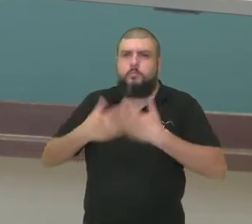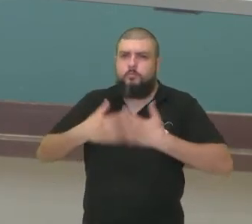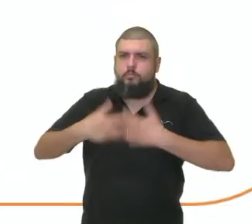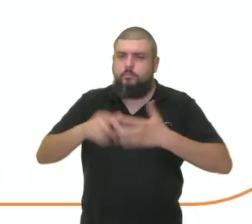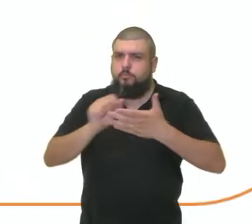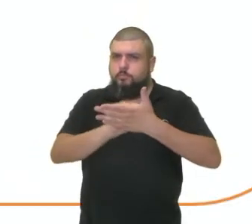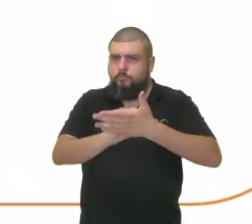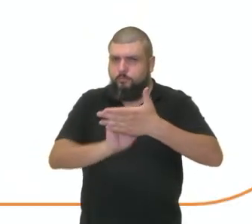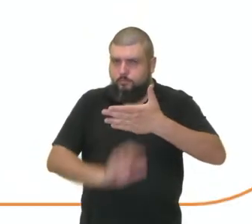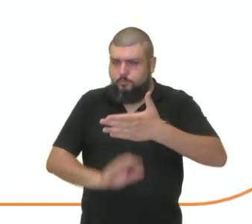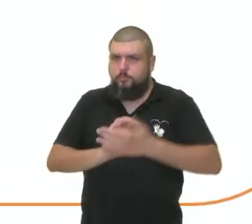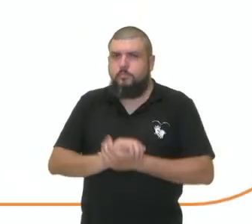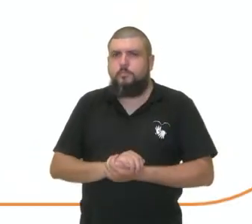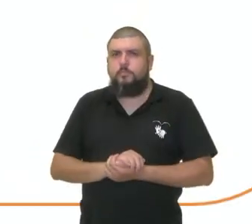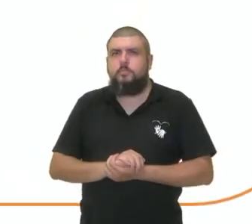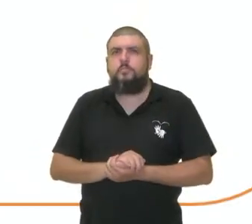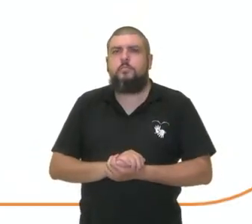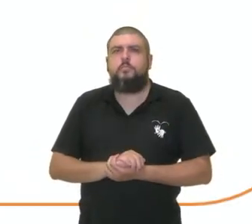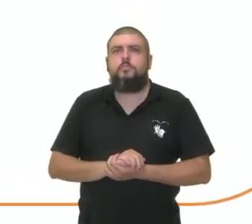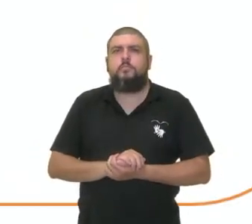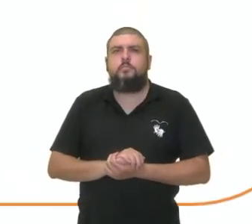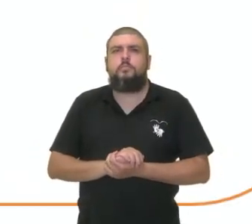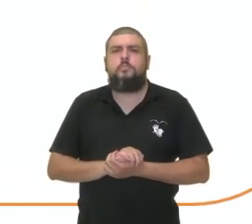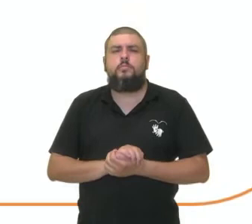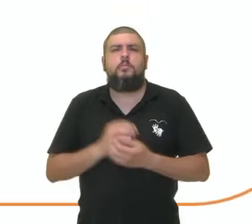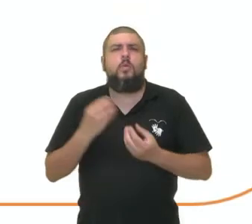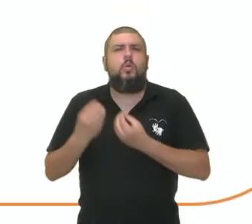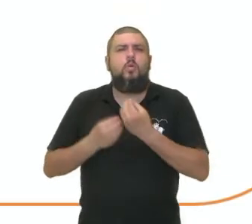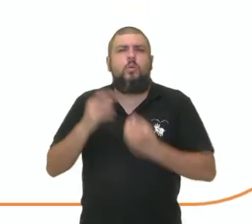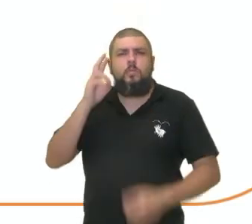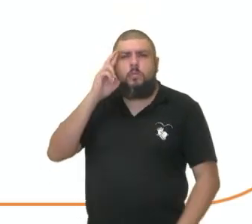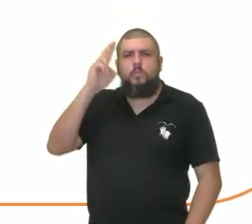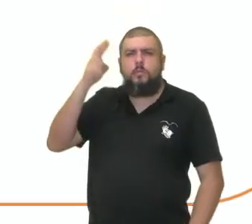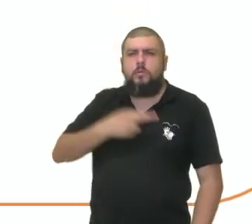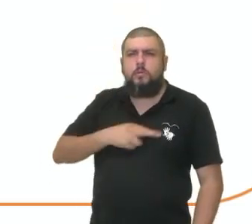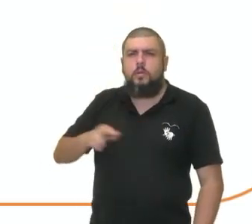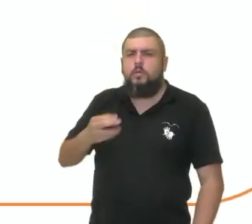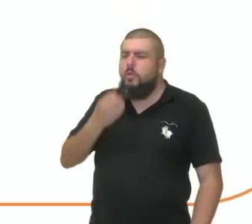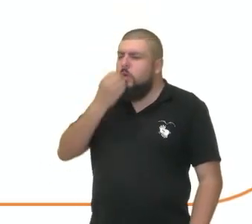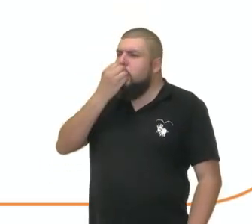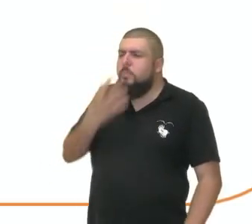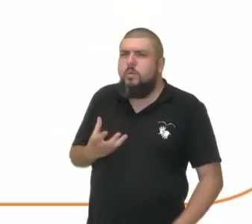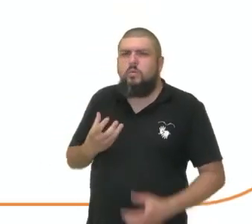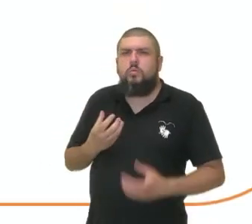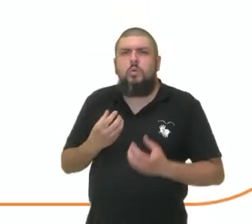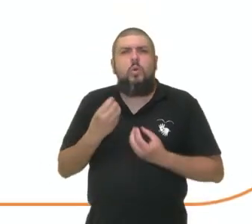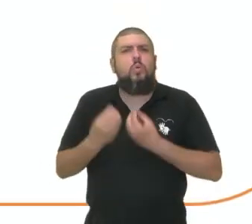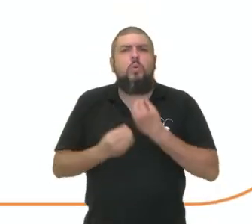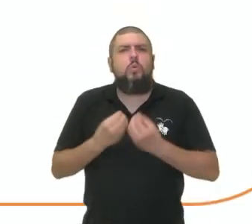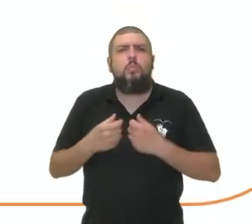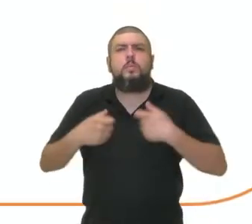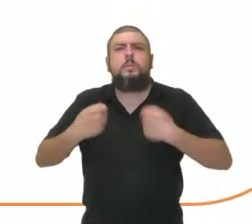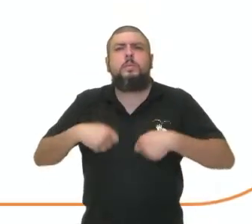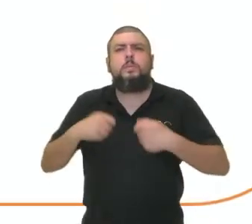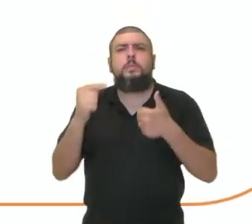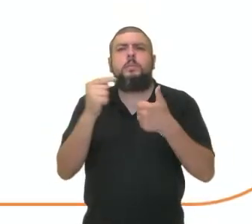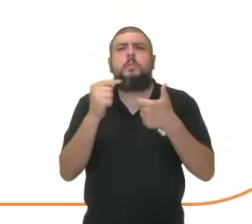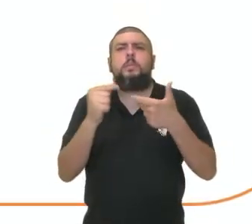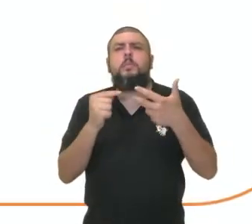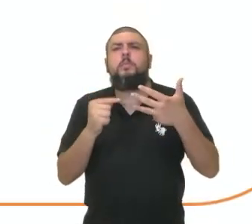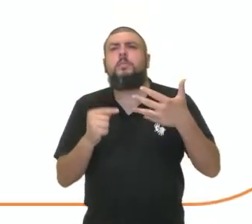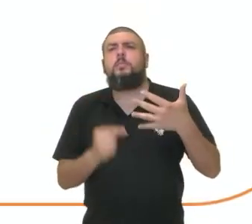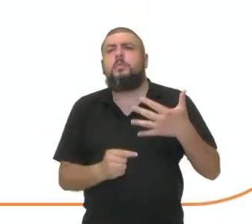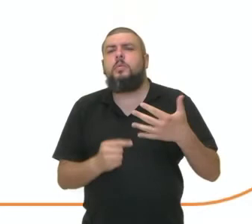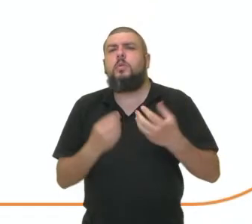atividade. Como deve ser um bom líder religioso? Pensa aí. Quais serão as características de